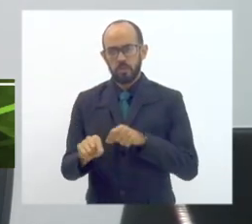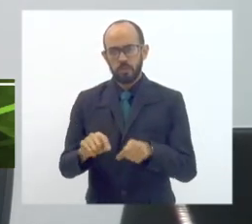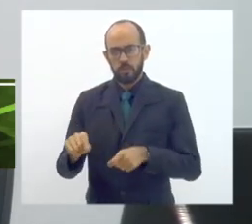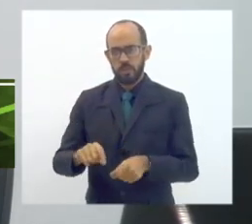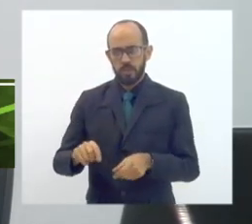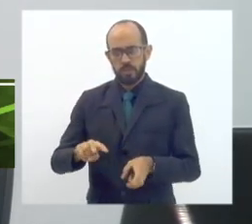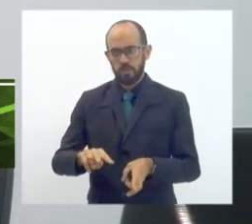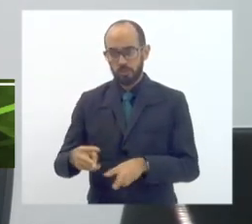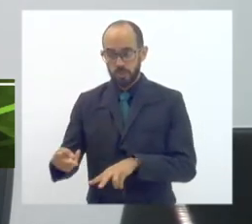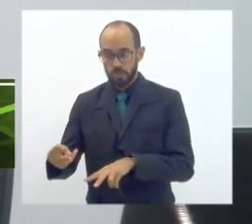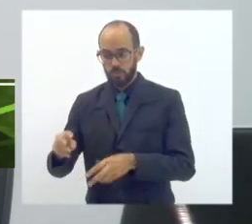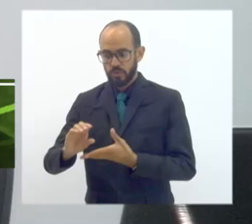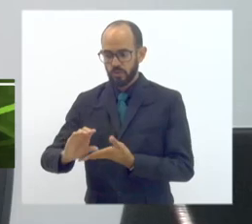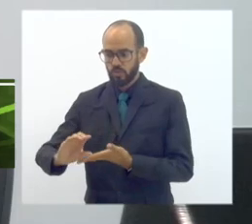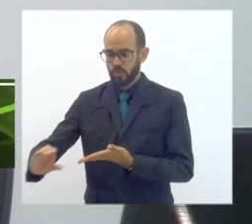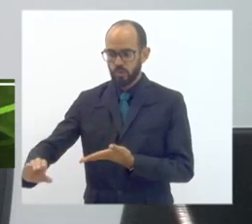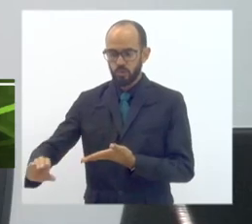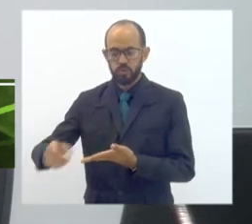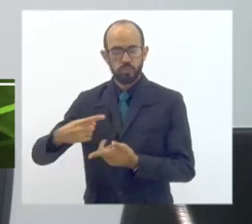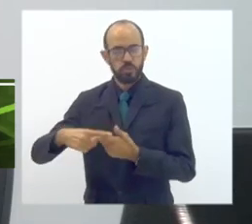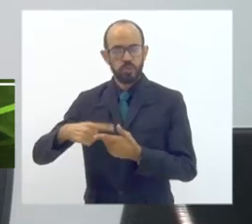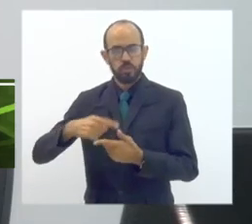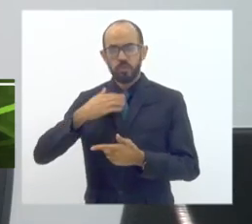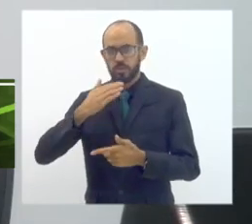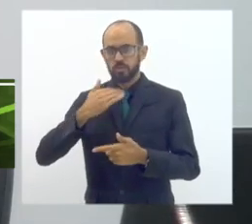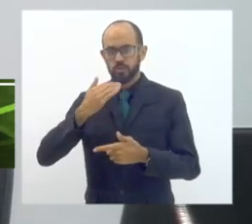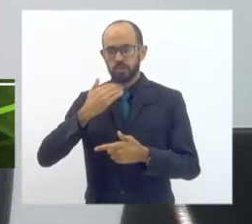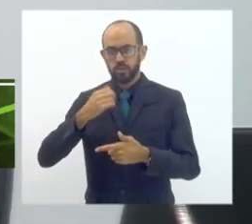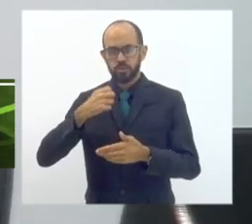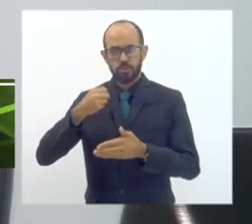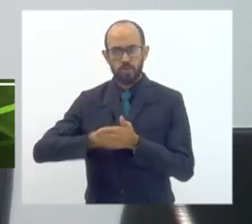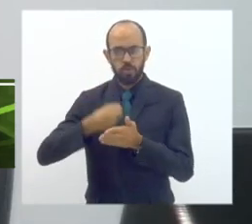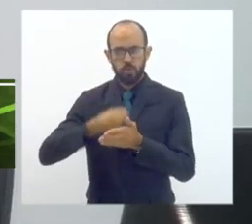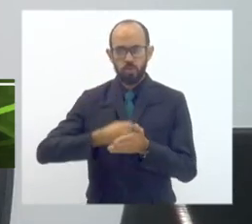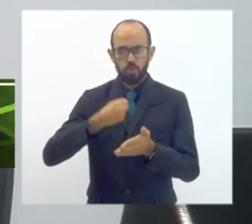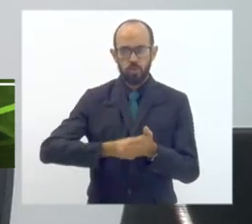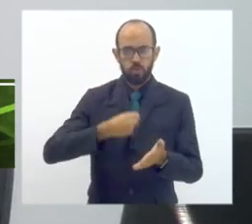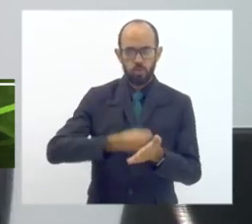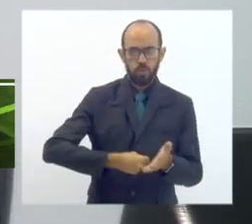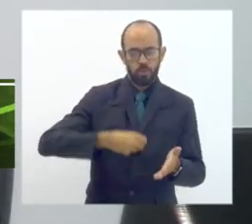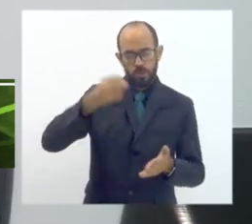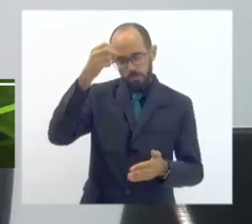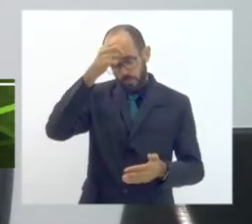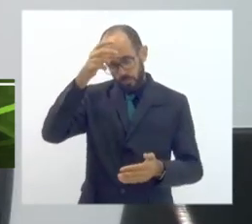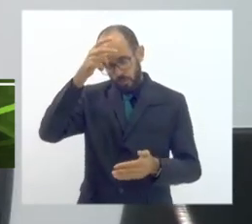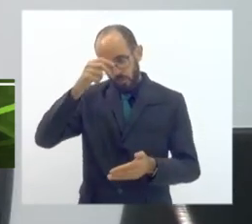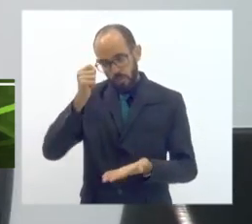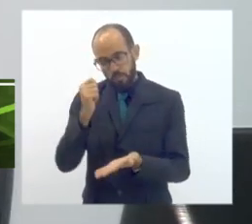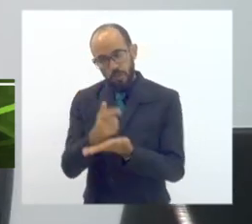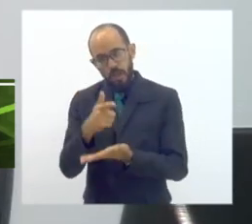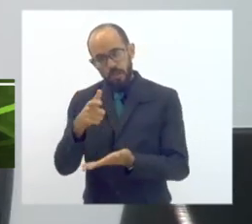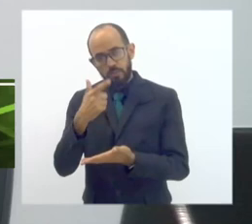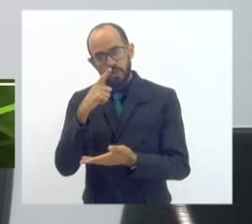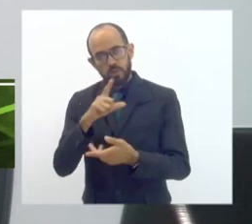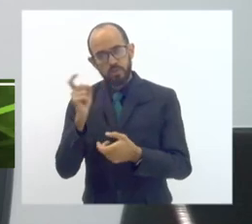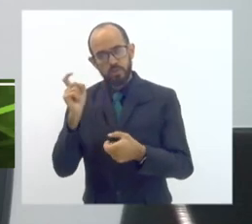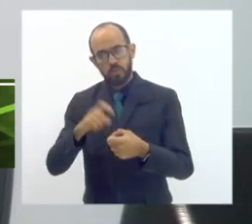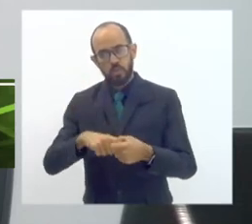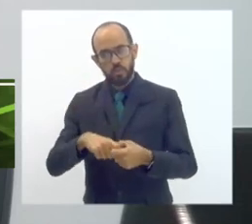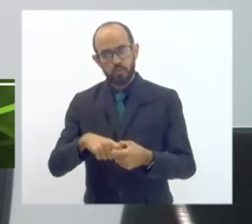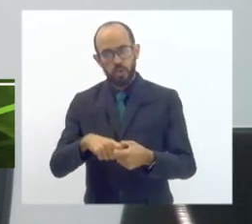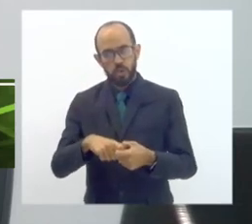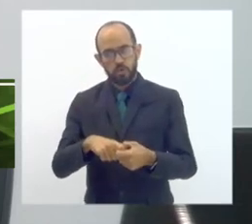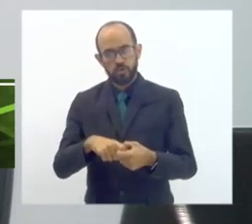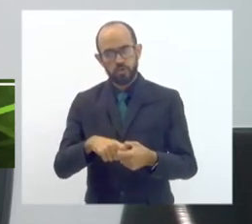porque não adianta a gente ficar lutando e as prefeituras pagando um custo muito alto para manter um consórcio em